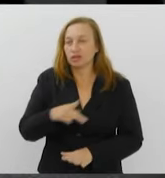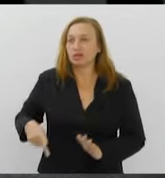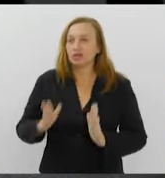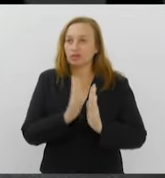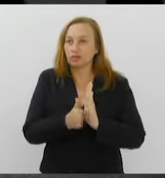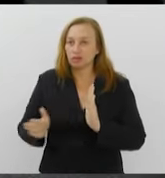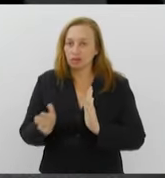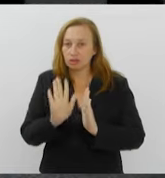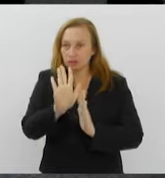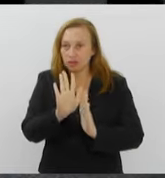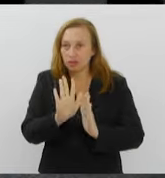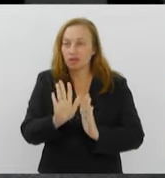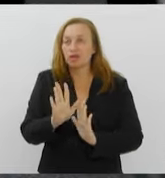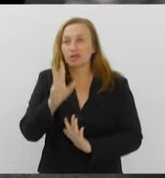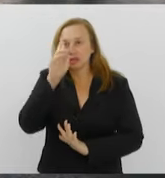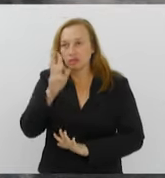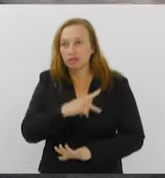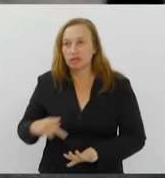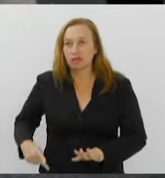Presidente,